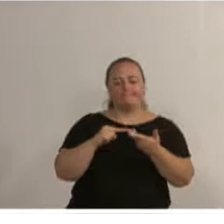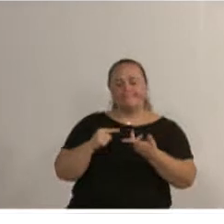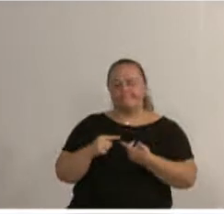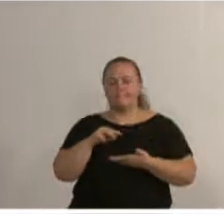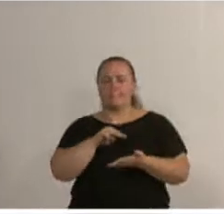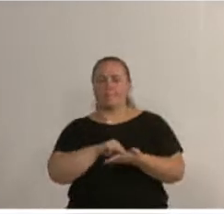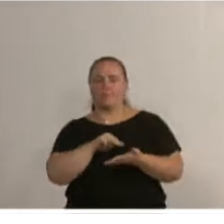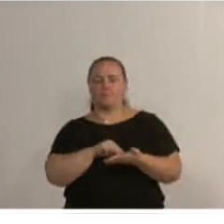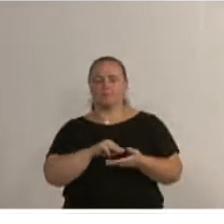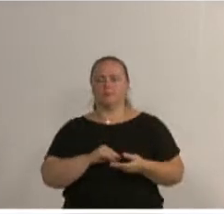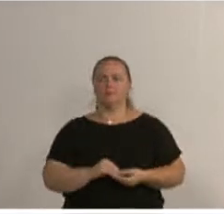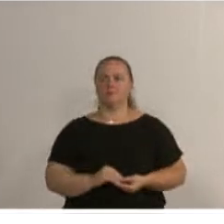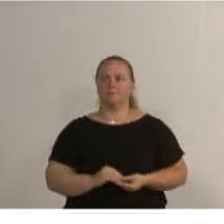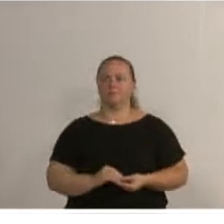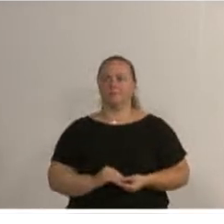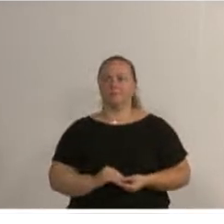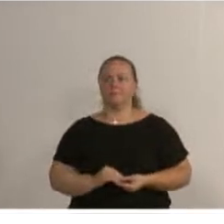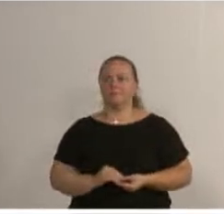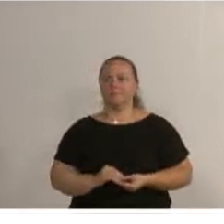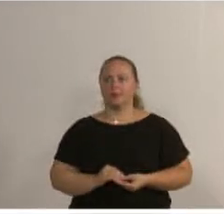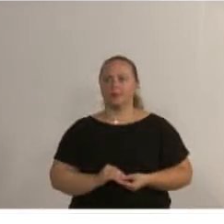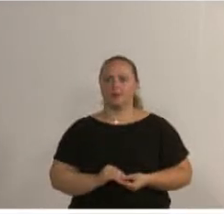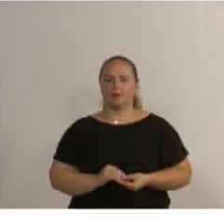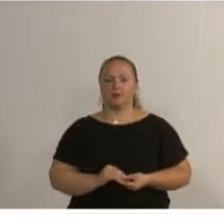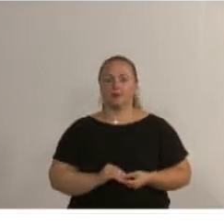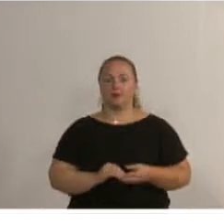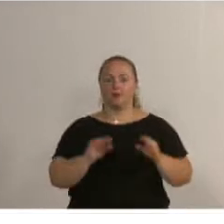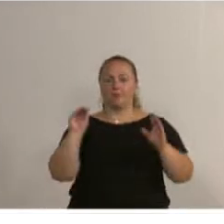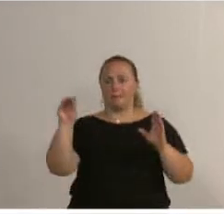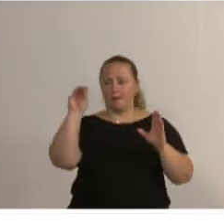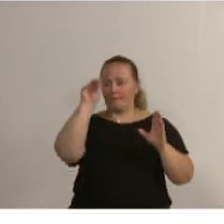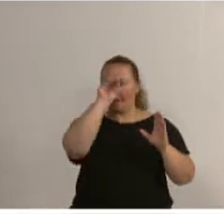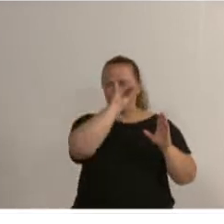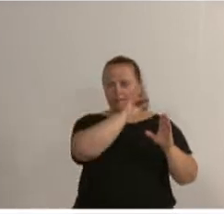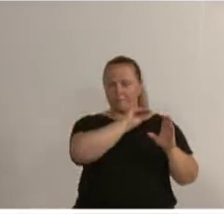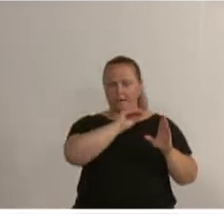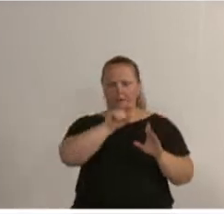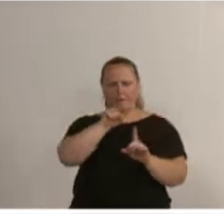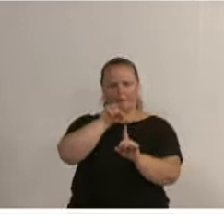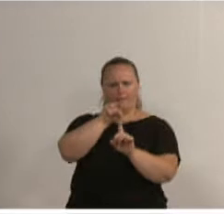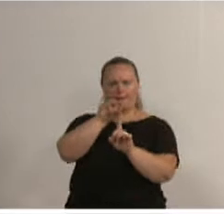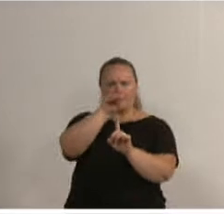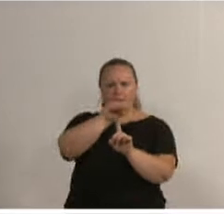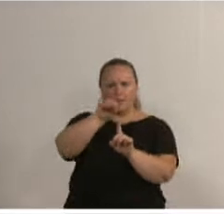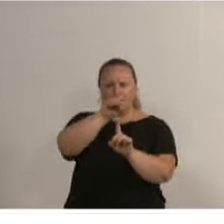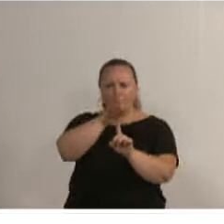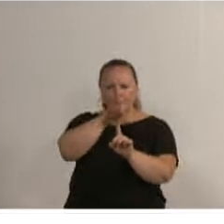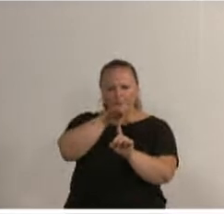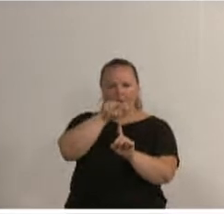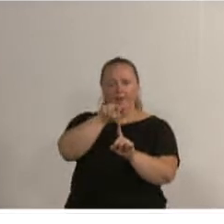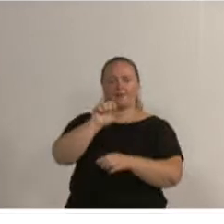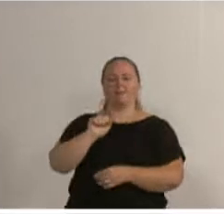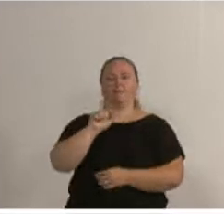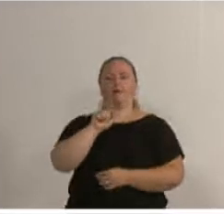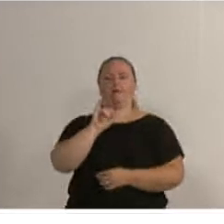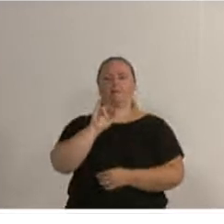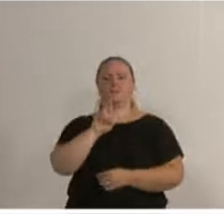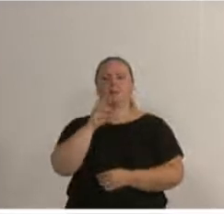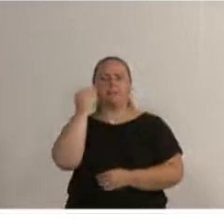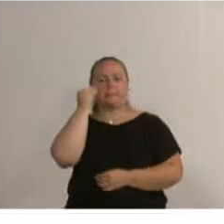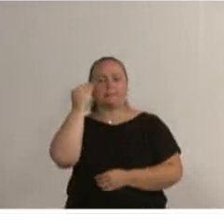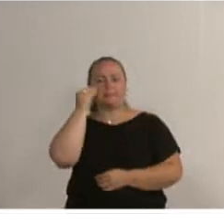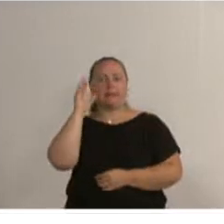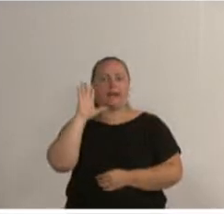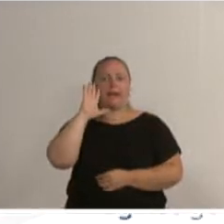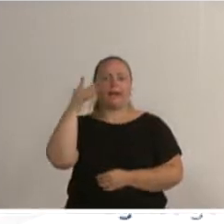dessa encrenca toda está a Agir, tentando resolver os problemas entre os prestadores, tentando resolver os